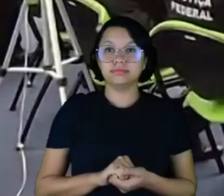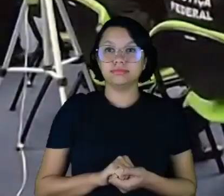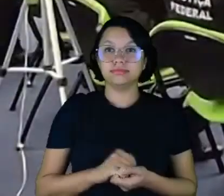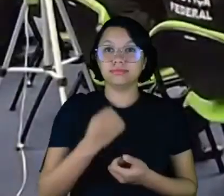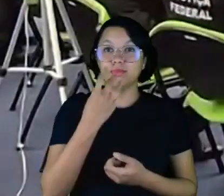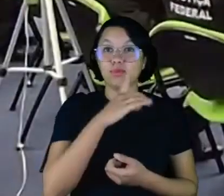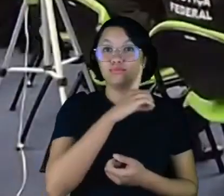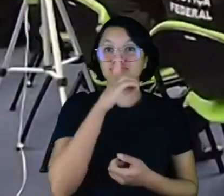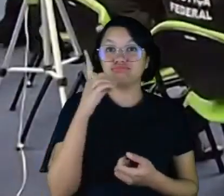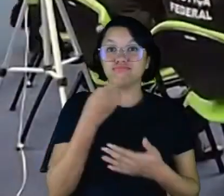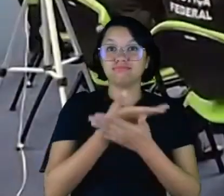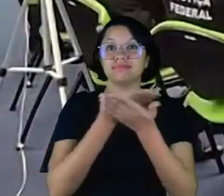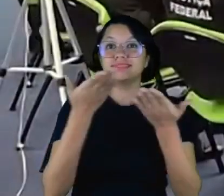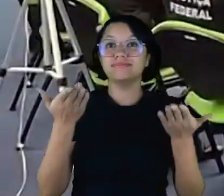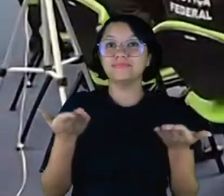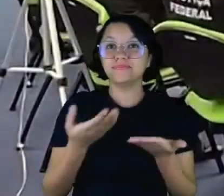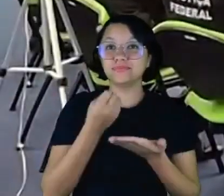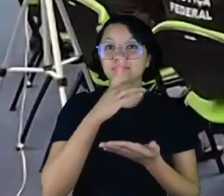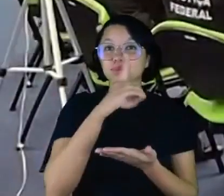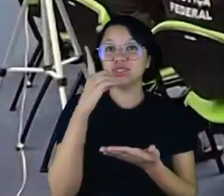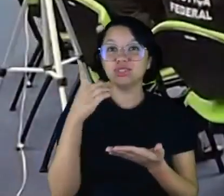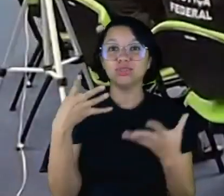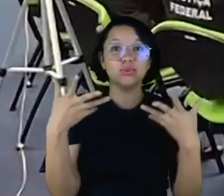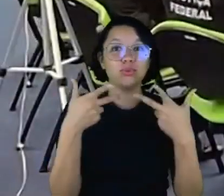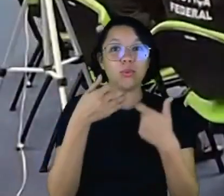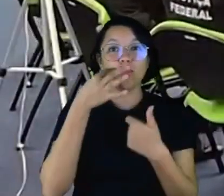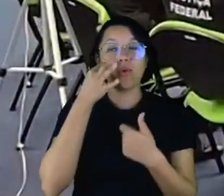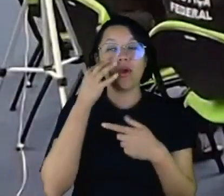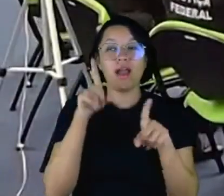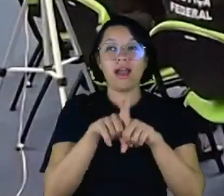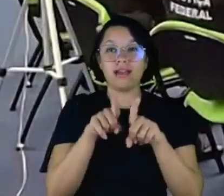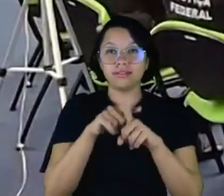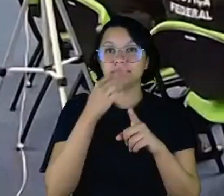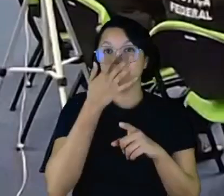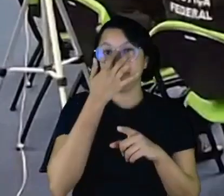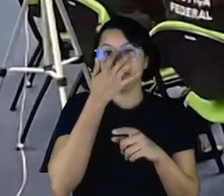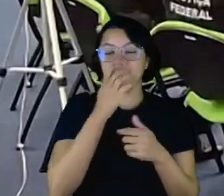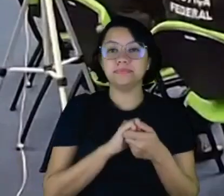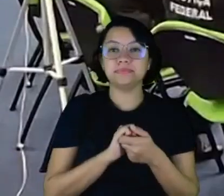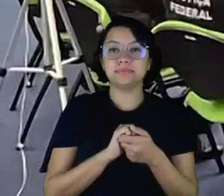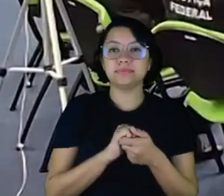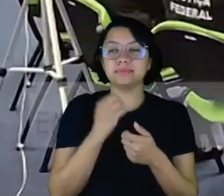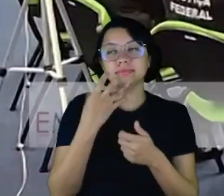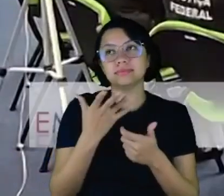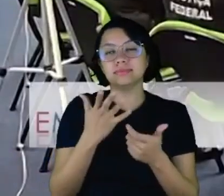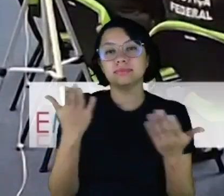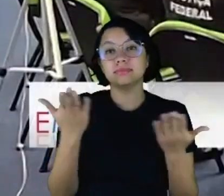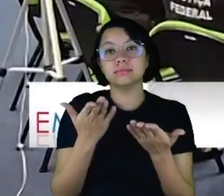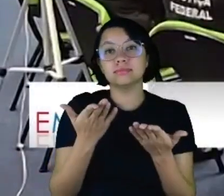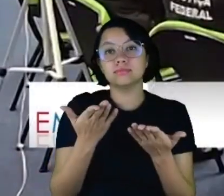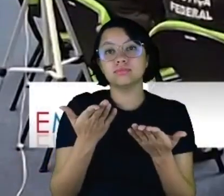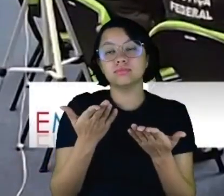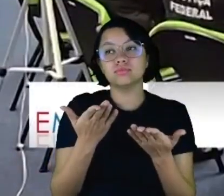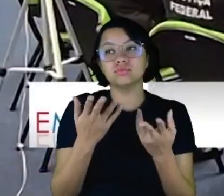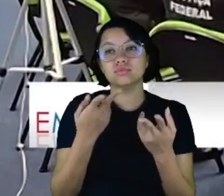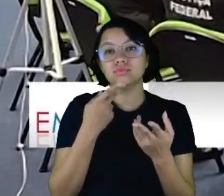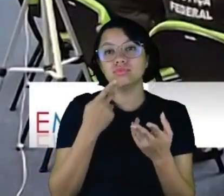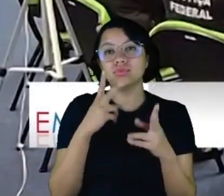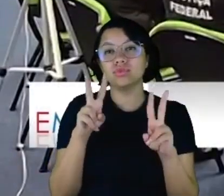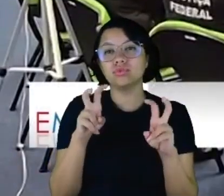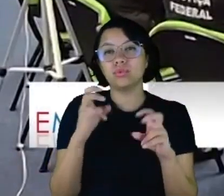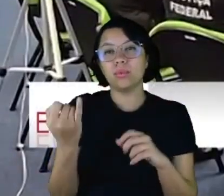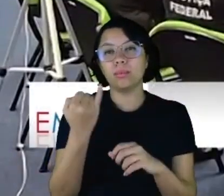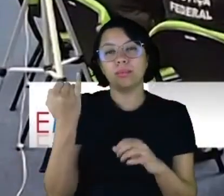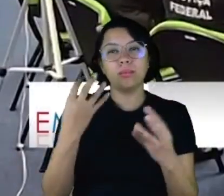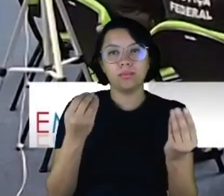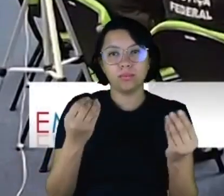Bom dia a todos e todas, bom dia a todo mundo que está aqui presencialmente também. Hoje a gente vai falar de um assunto muito importante,